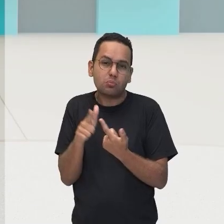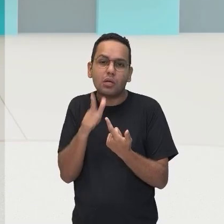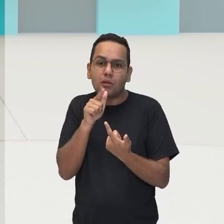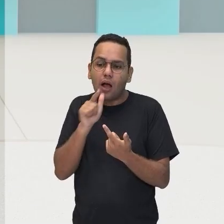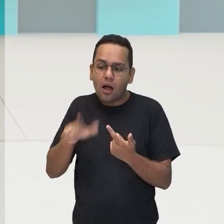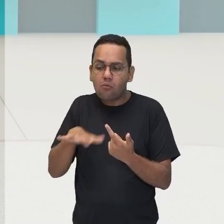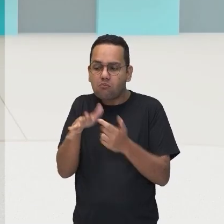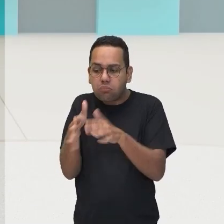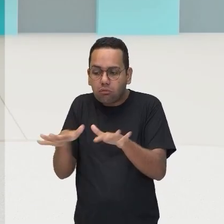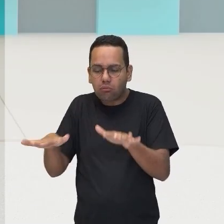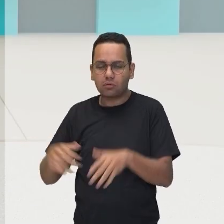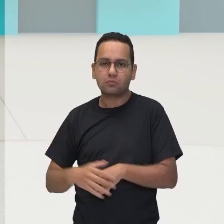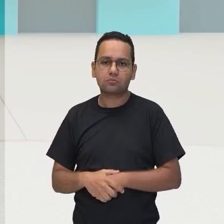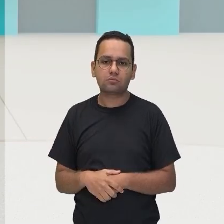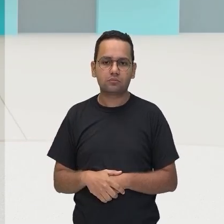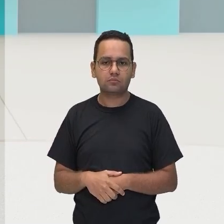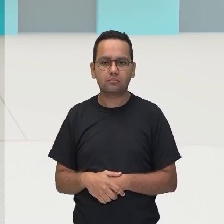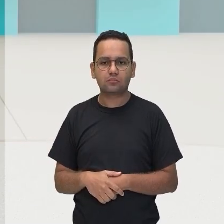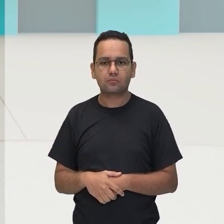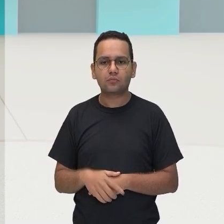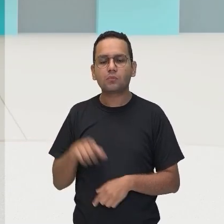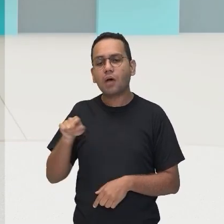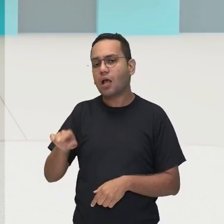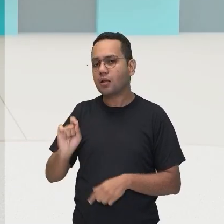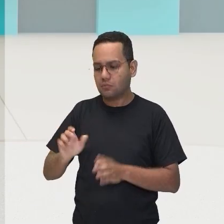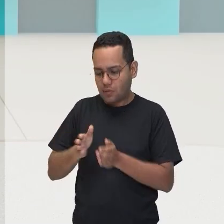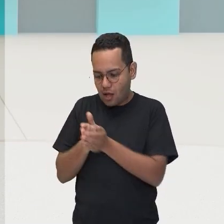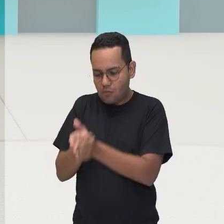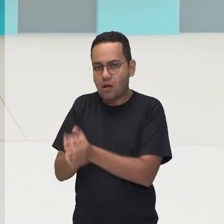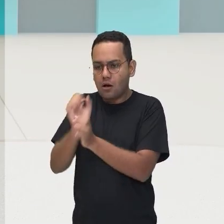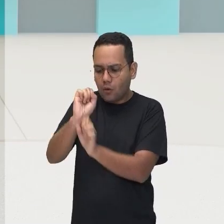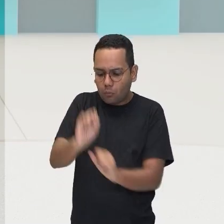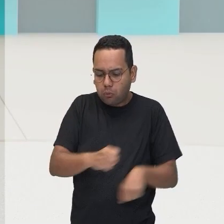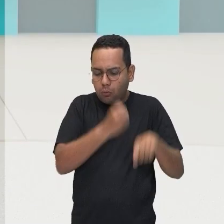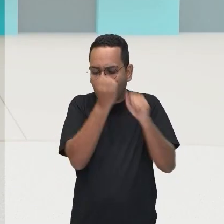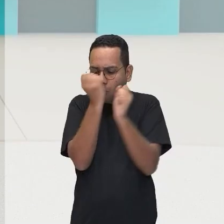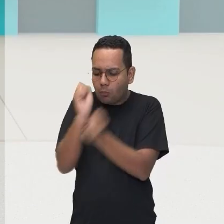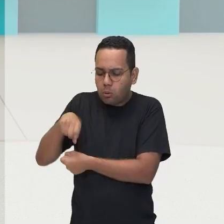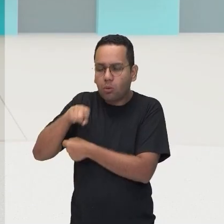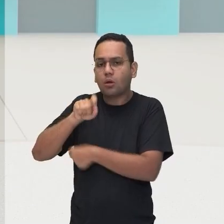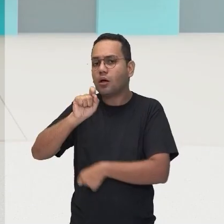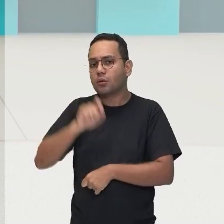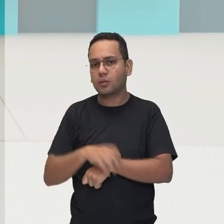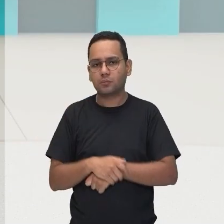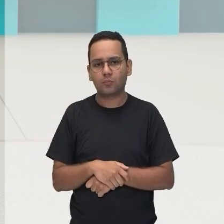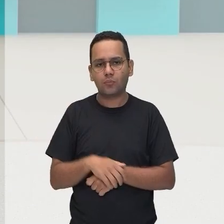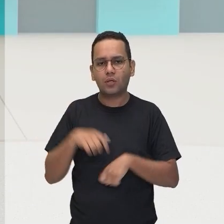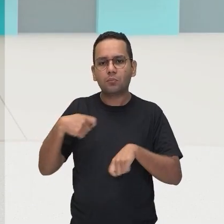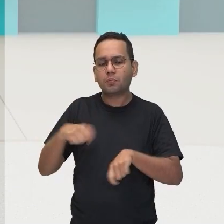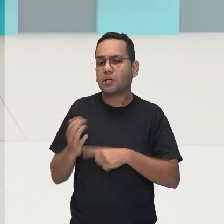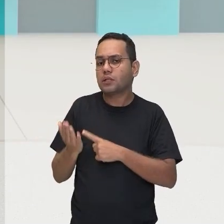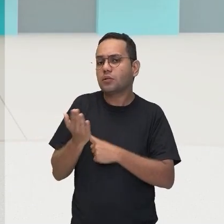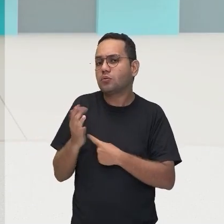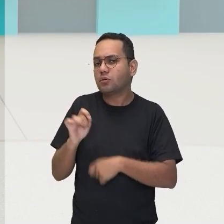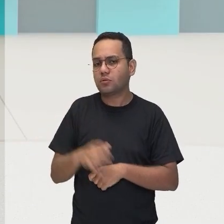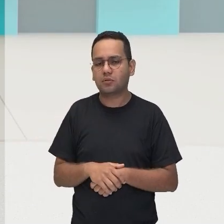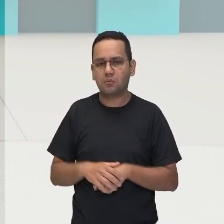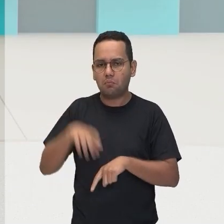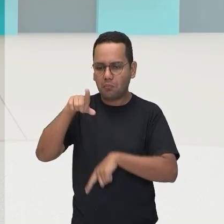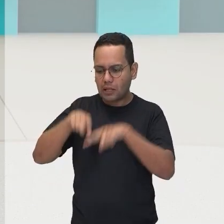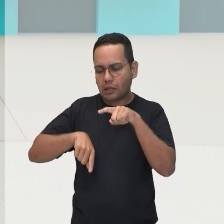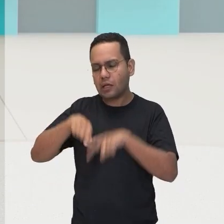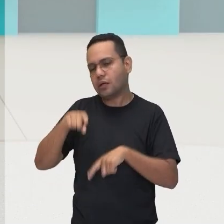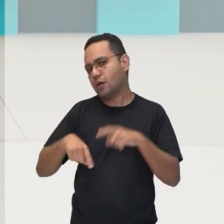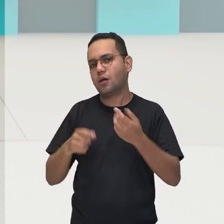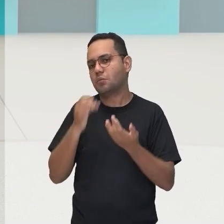no Amazonas. E a canoagem consiste em navegar, né, com o auxílio de uma canoa, né,